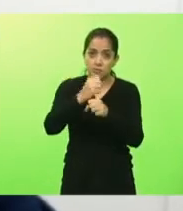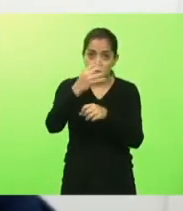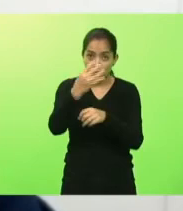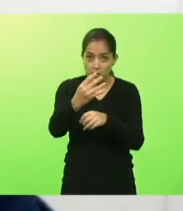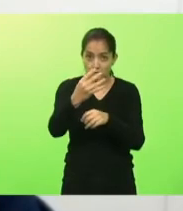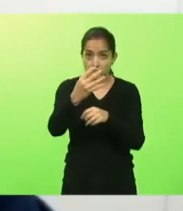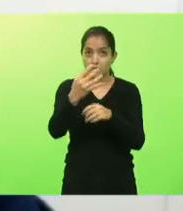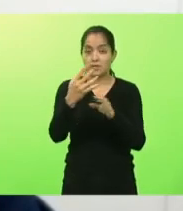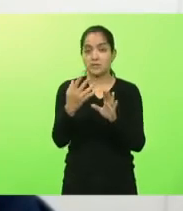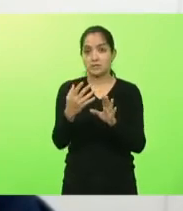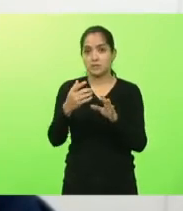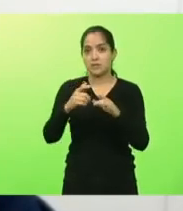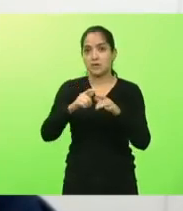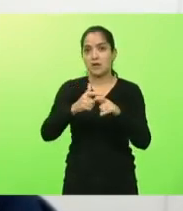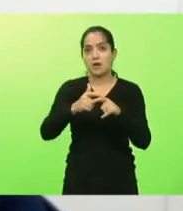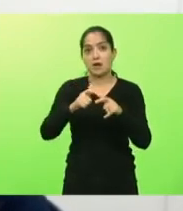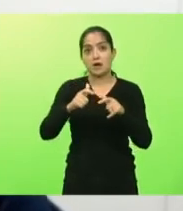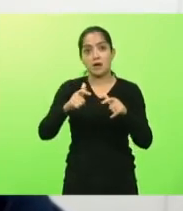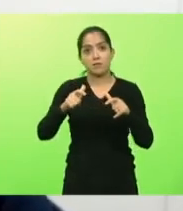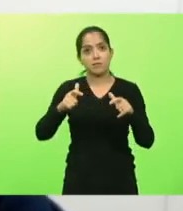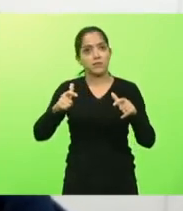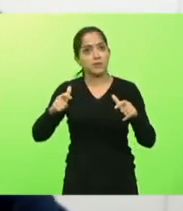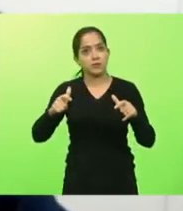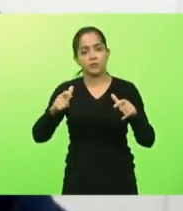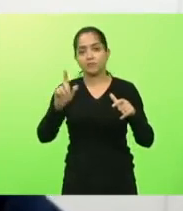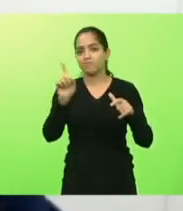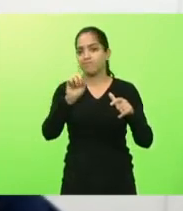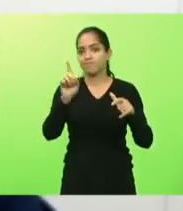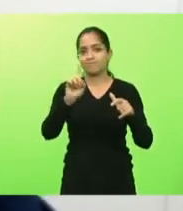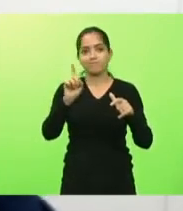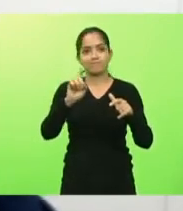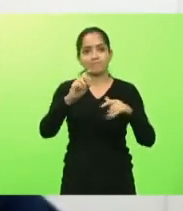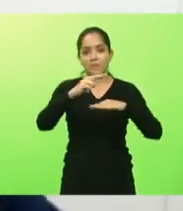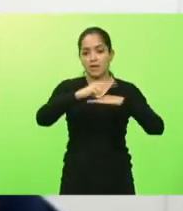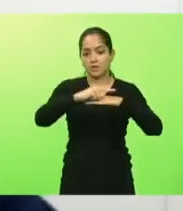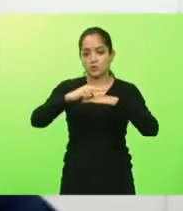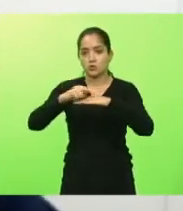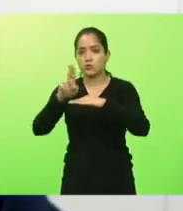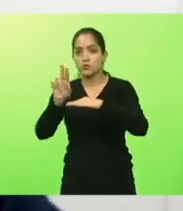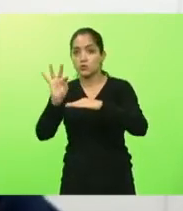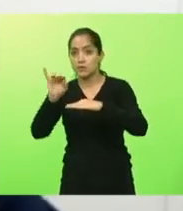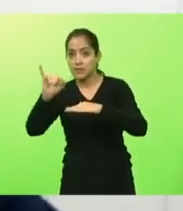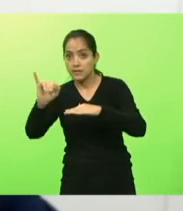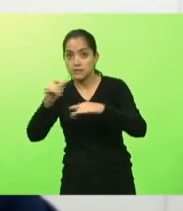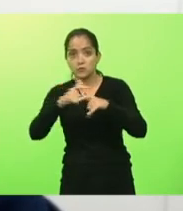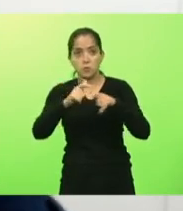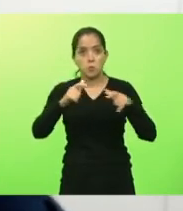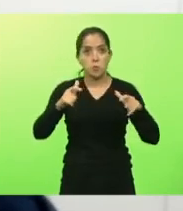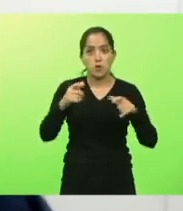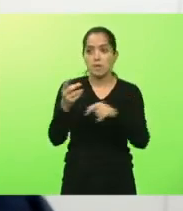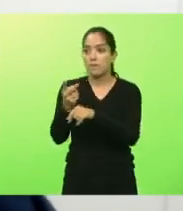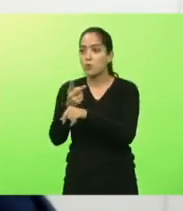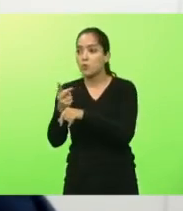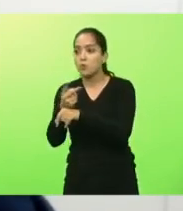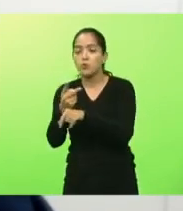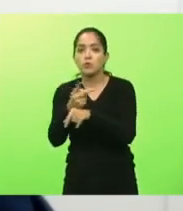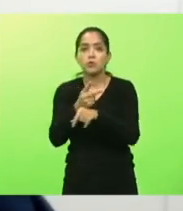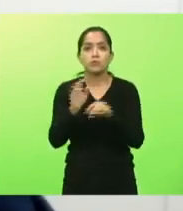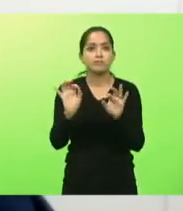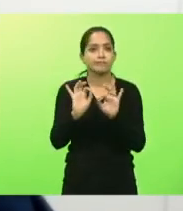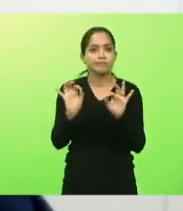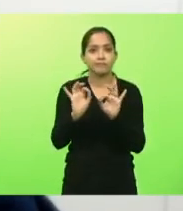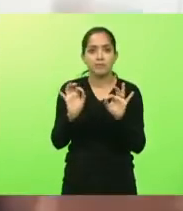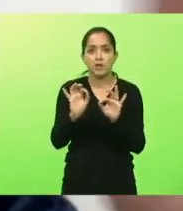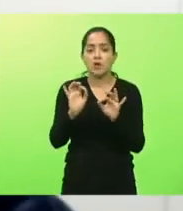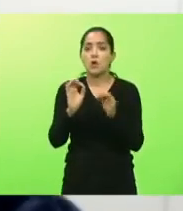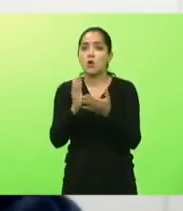Estado não ampliou as UTIs. Não foi atrás de buscar o que fazer, onde dava. Comprou alguns